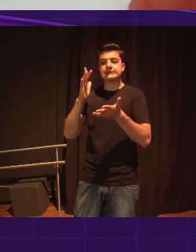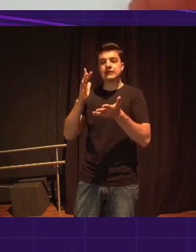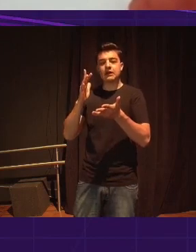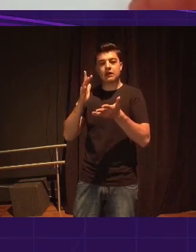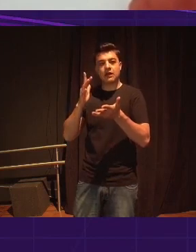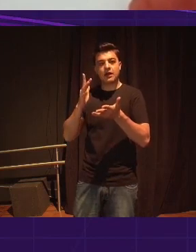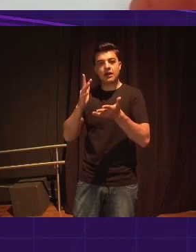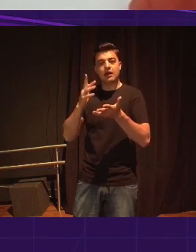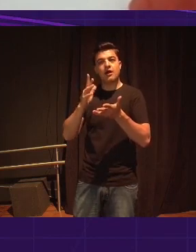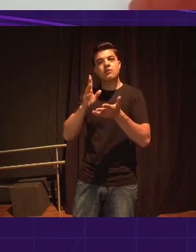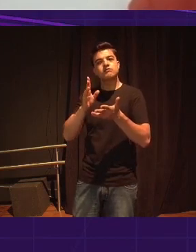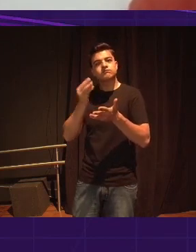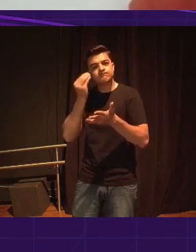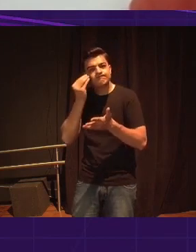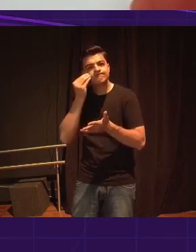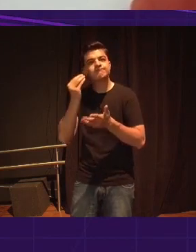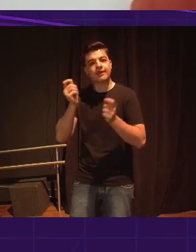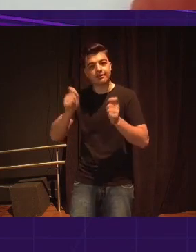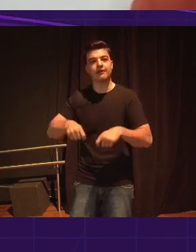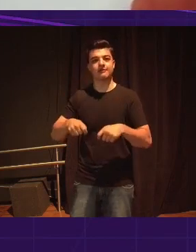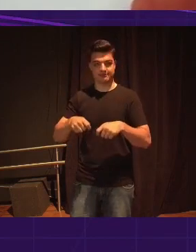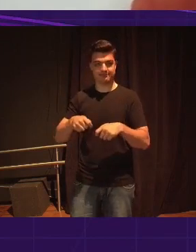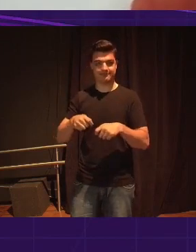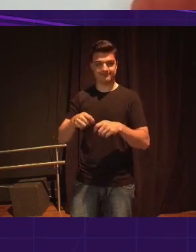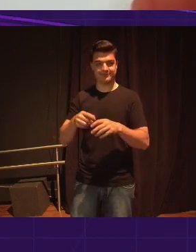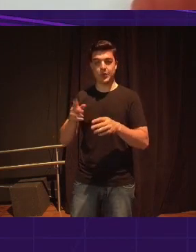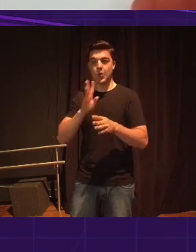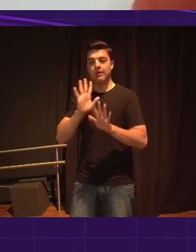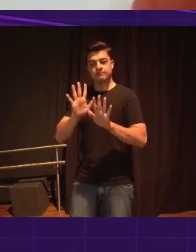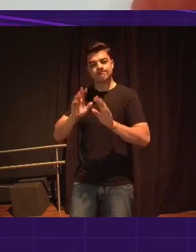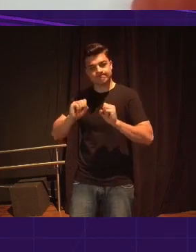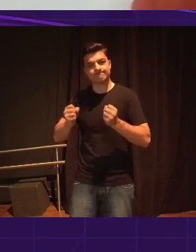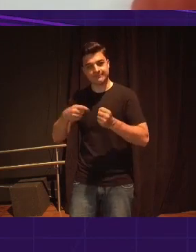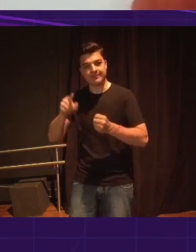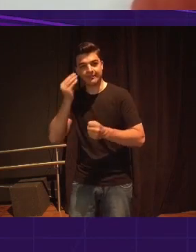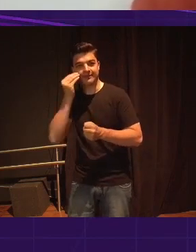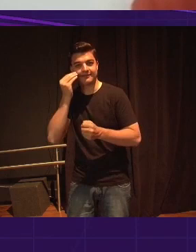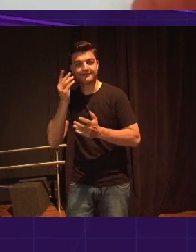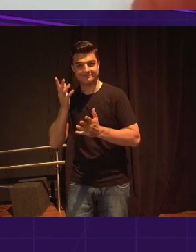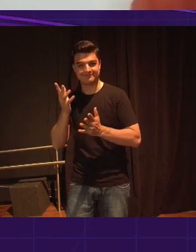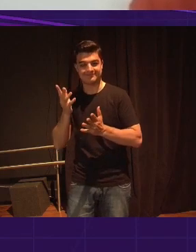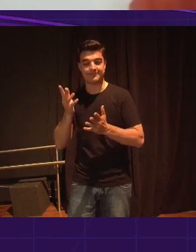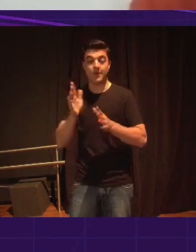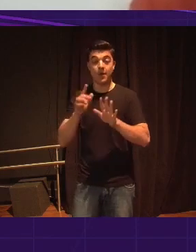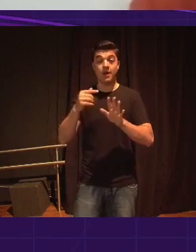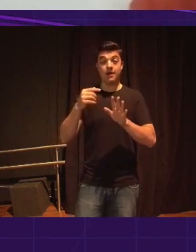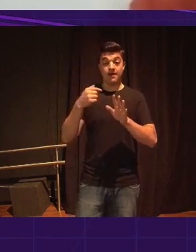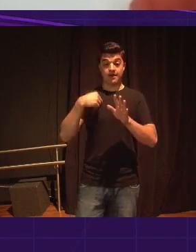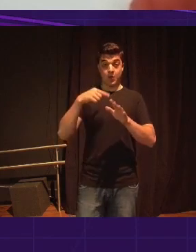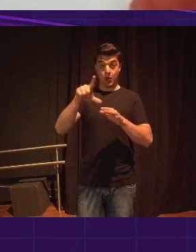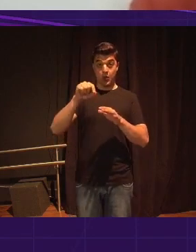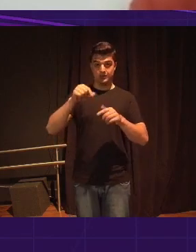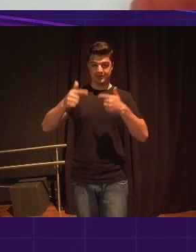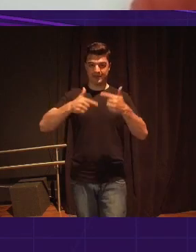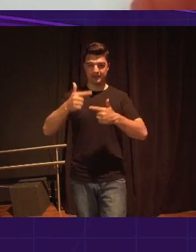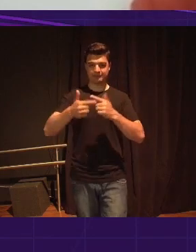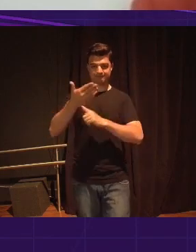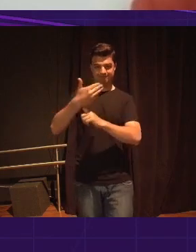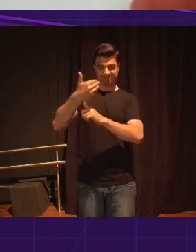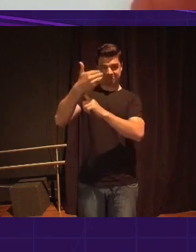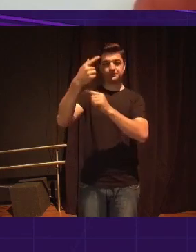eu escolhi a minha profissão em tecnologia influenciada pelo meu pai, né? Meu pai era